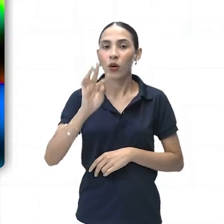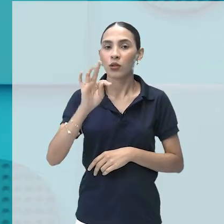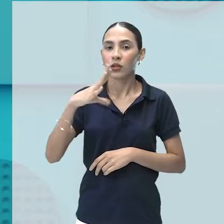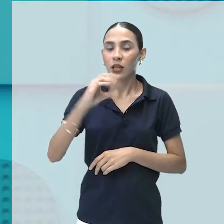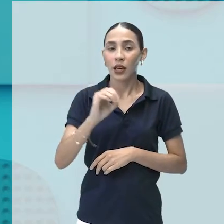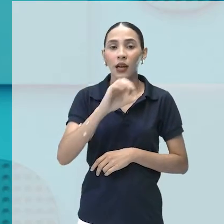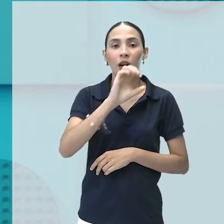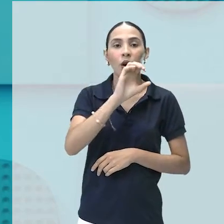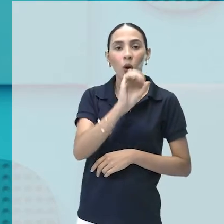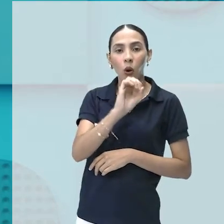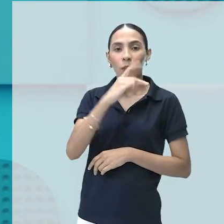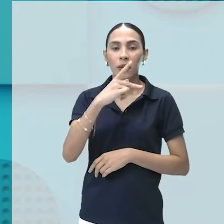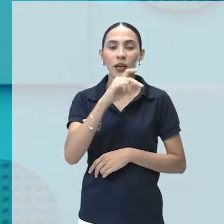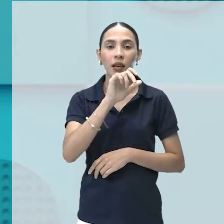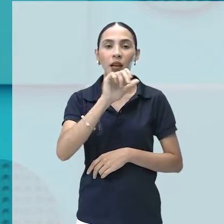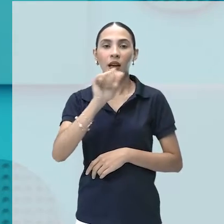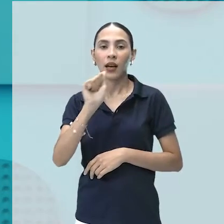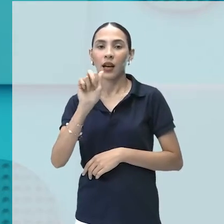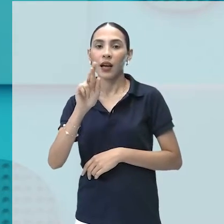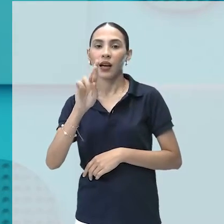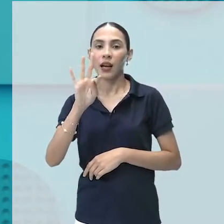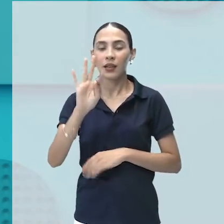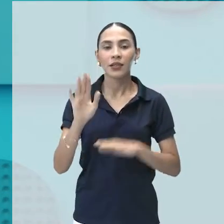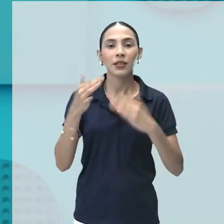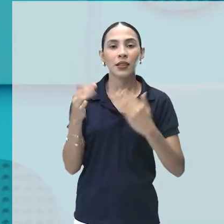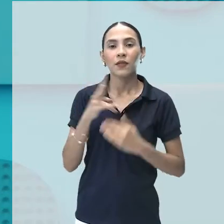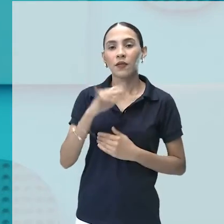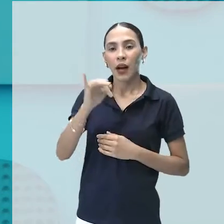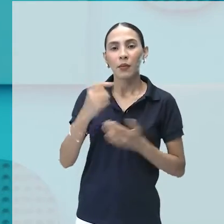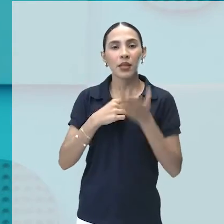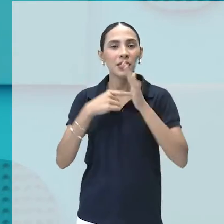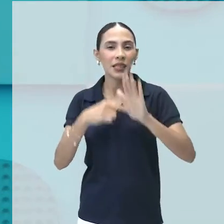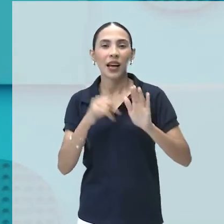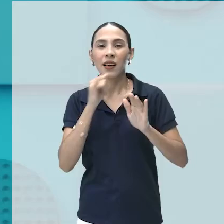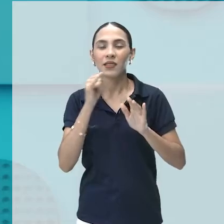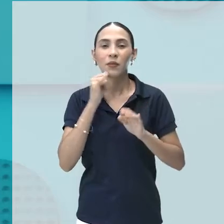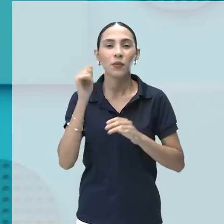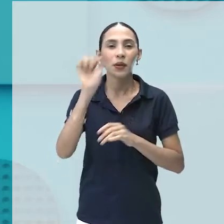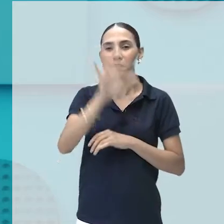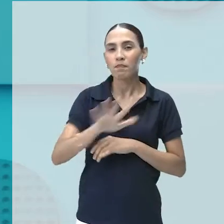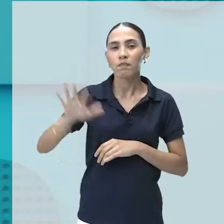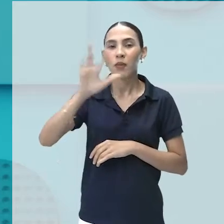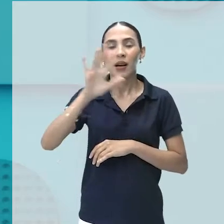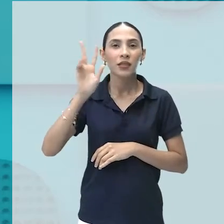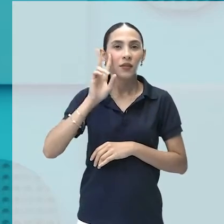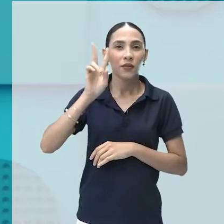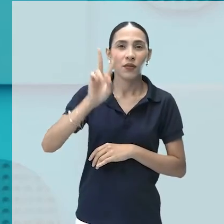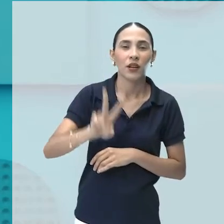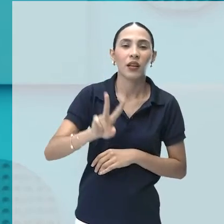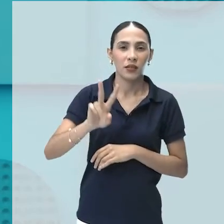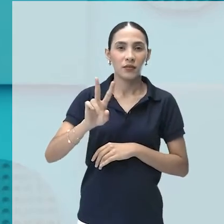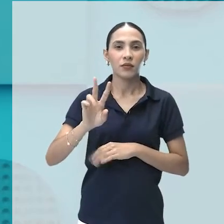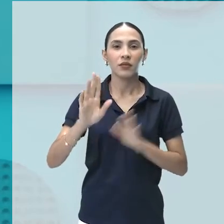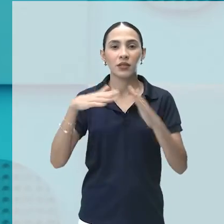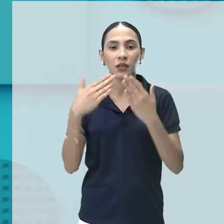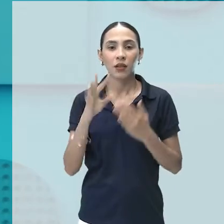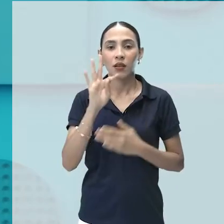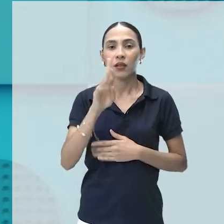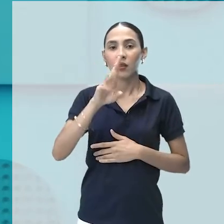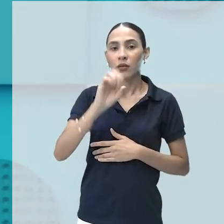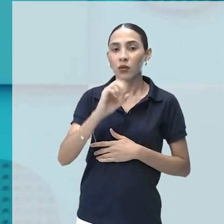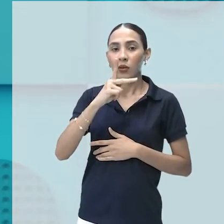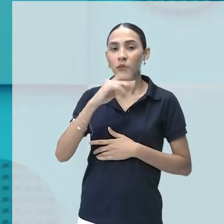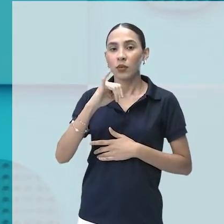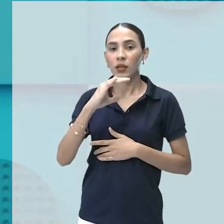art, certo? Que traz essa pegada dessa ilusão de ótica que você tem ao ver as imagens. Então, a